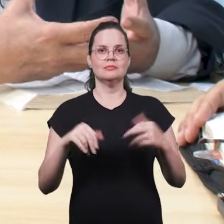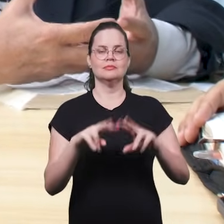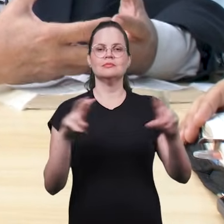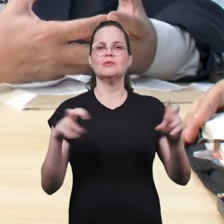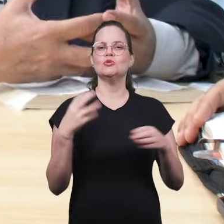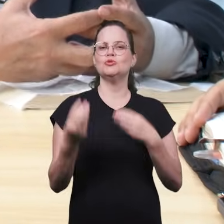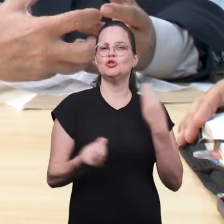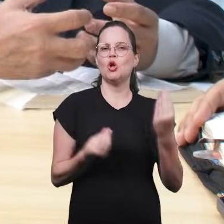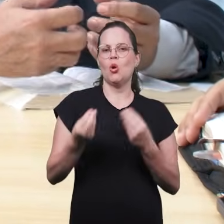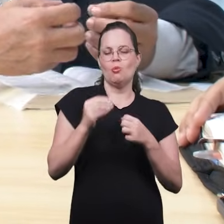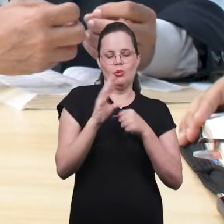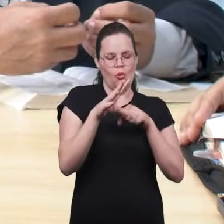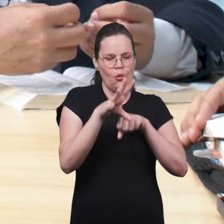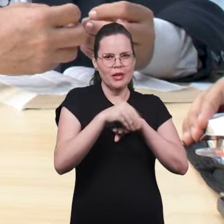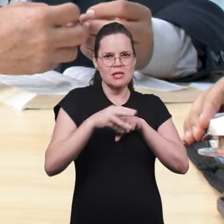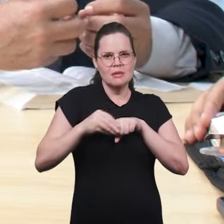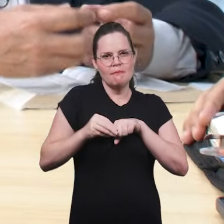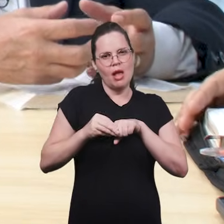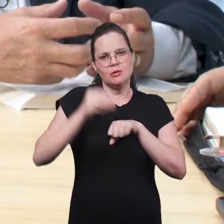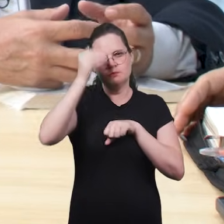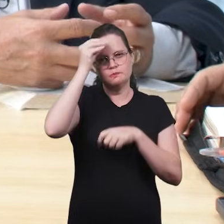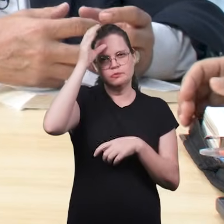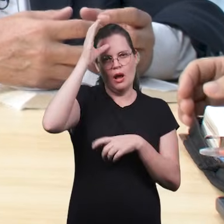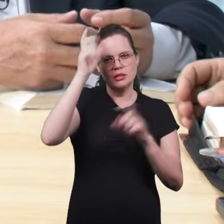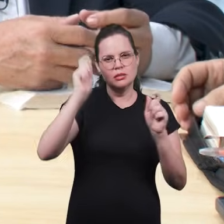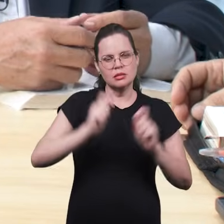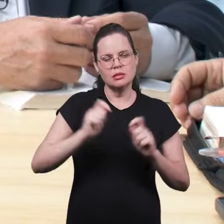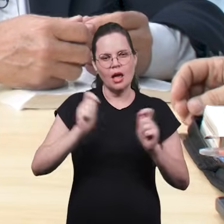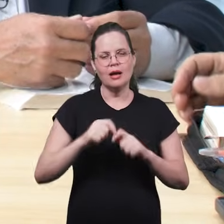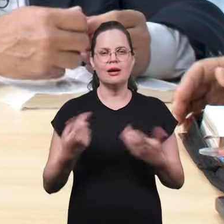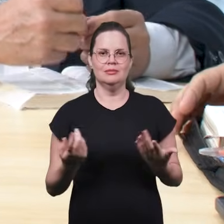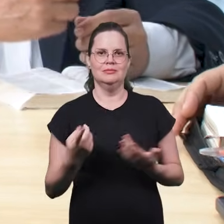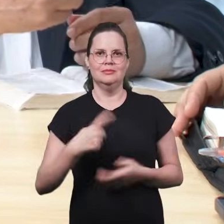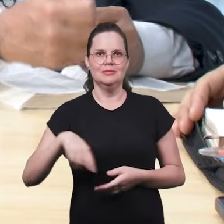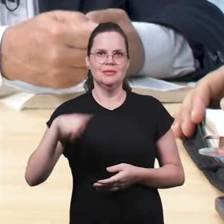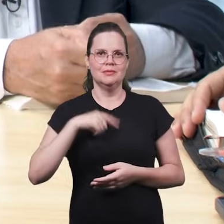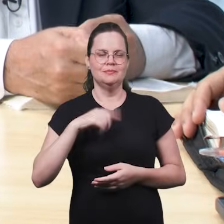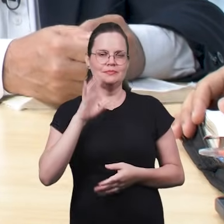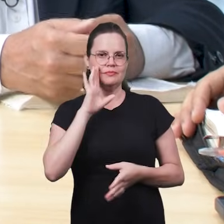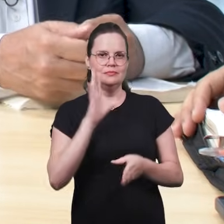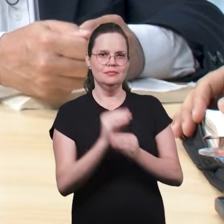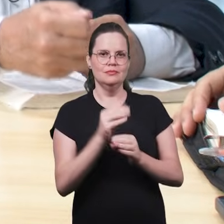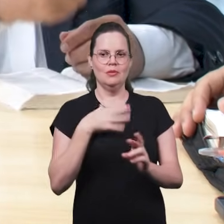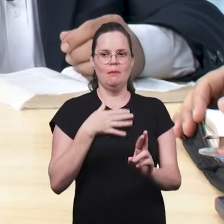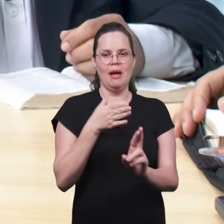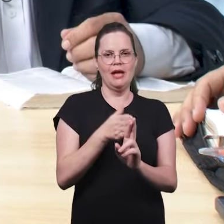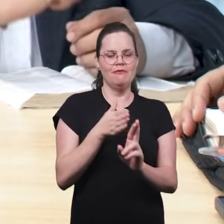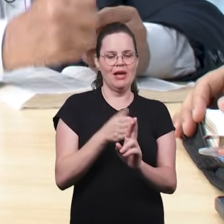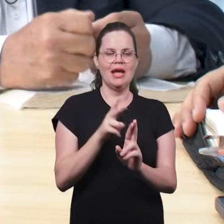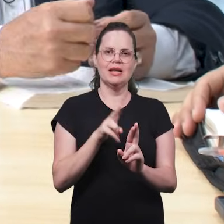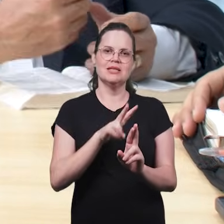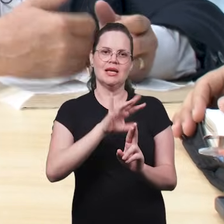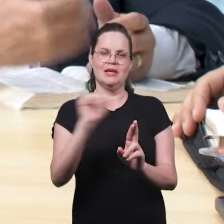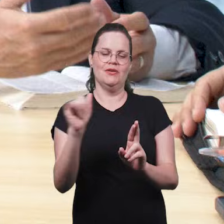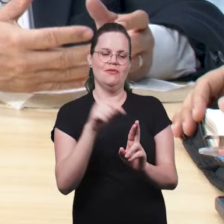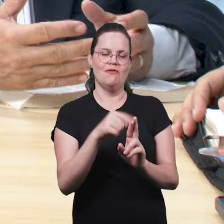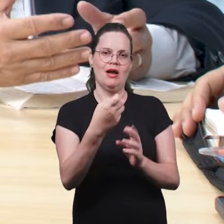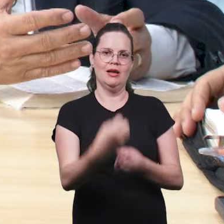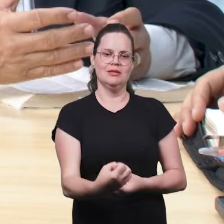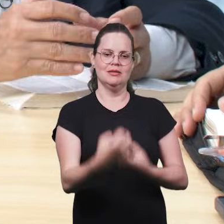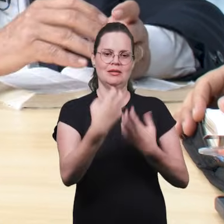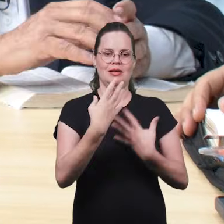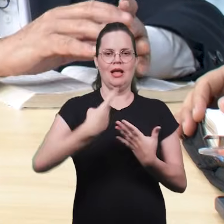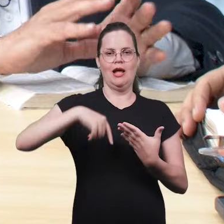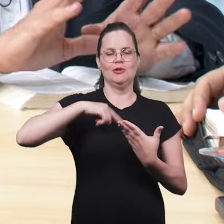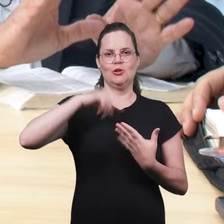buscar conhecimento, de ter um local onde vai ser o nosso poço, onde nós vamos retirar aquilo que nós precisamos para o nosso